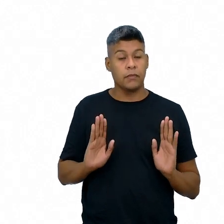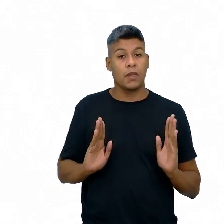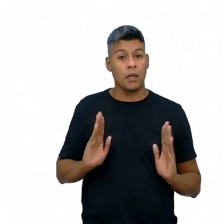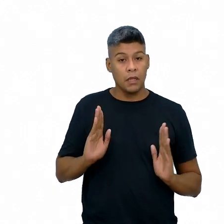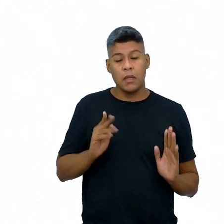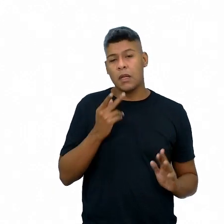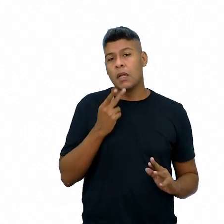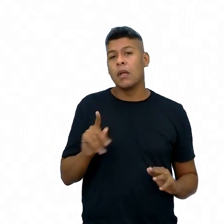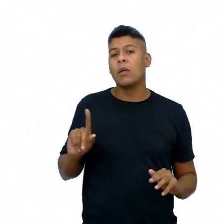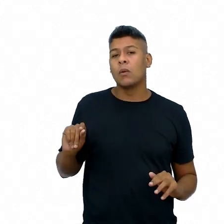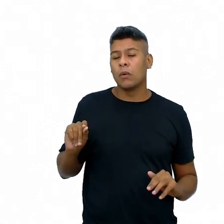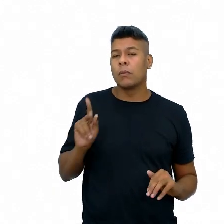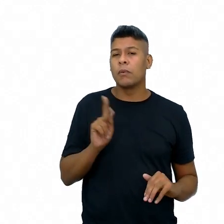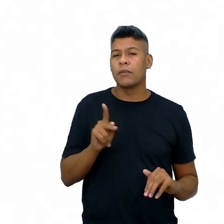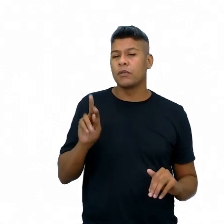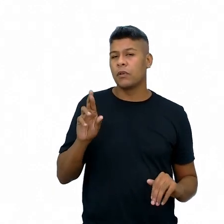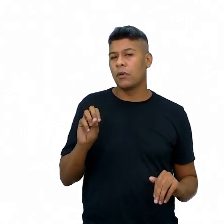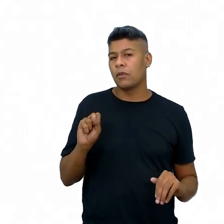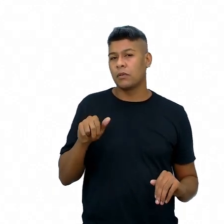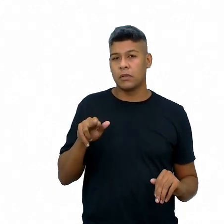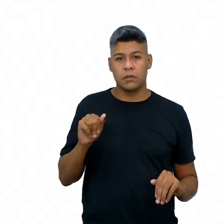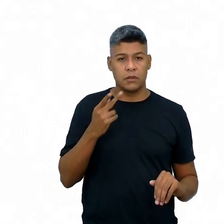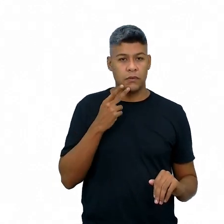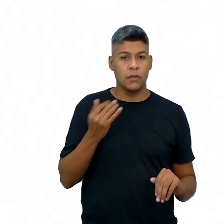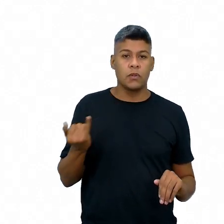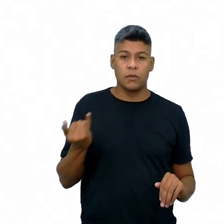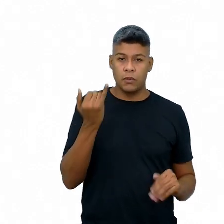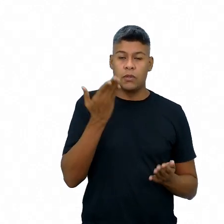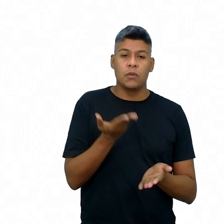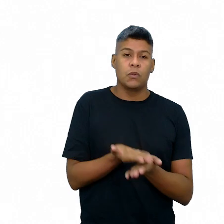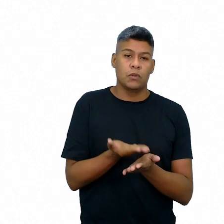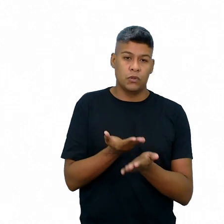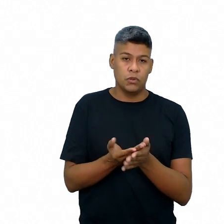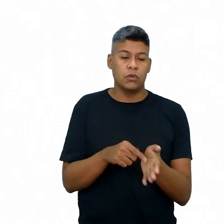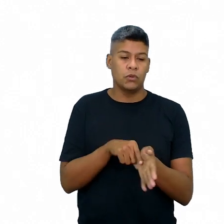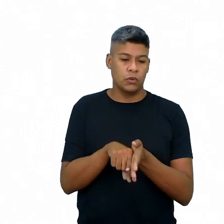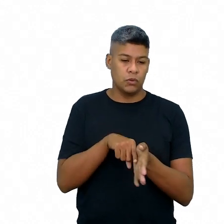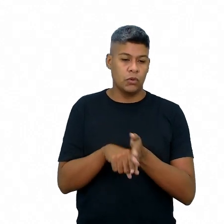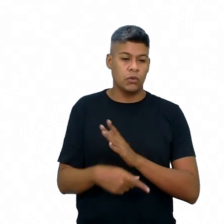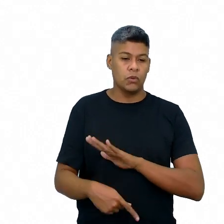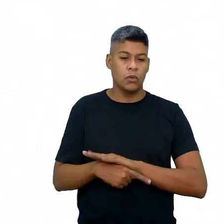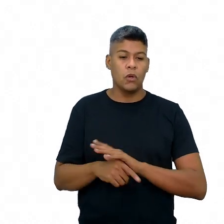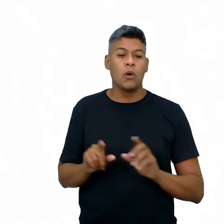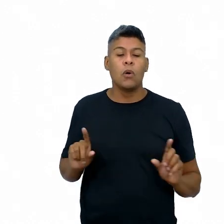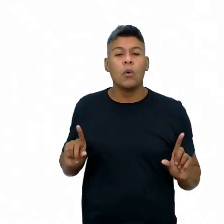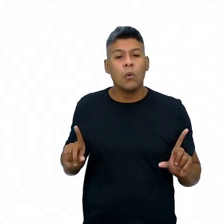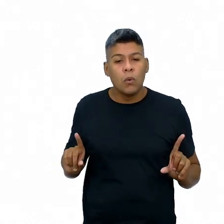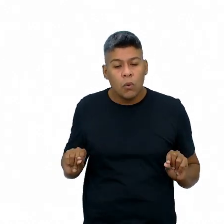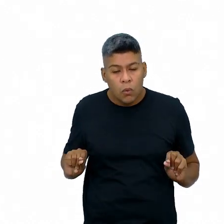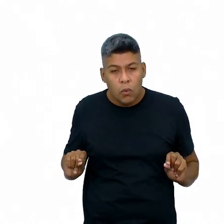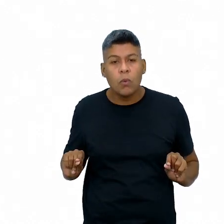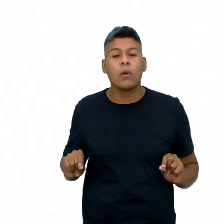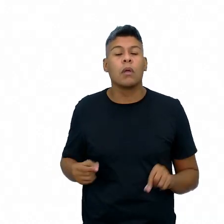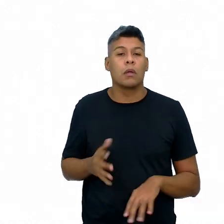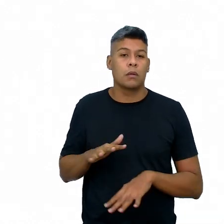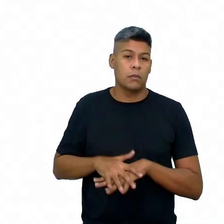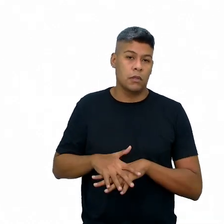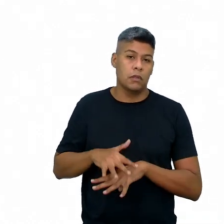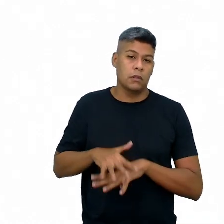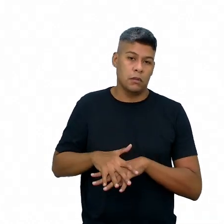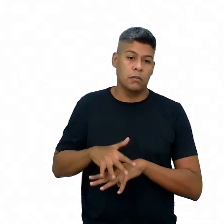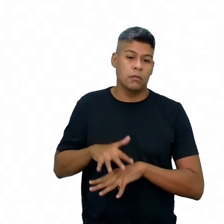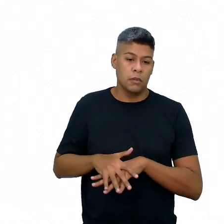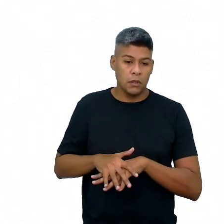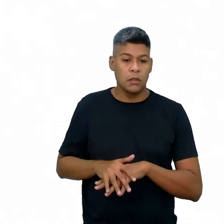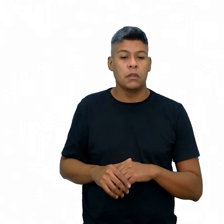foi falado, a professora Rosana falou sobre a importância desses estudos da modelagem matemática,